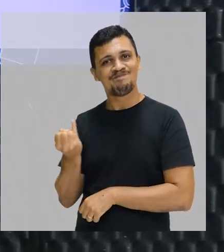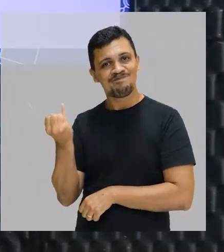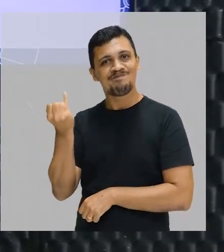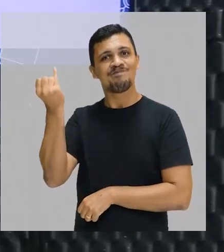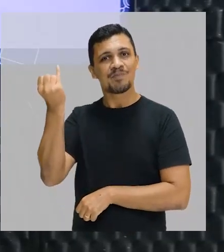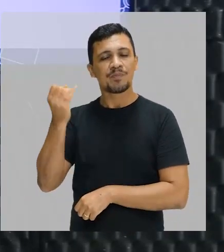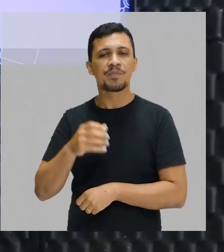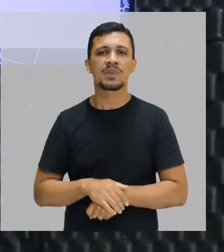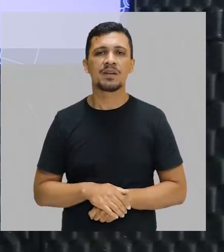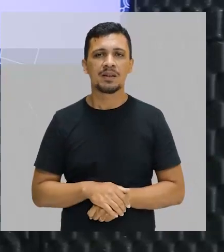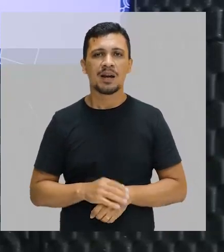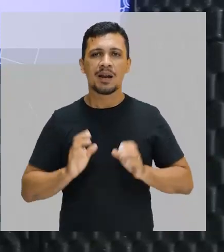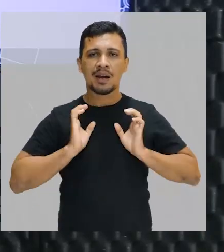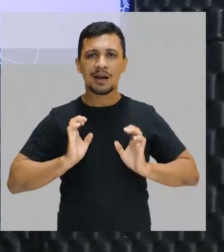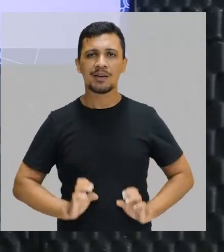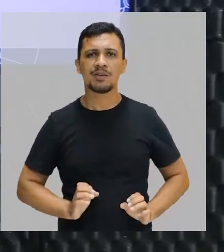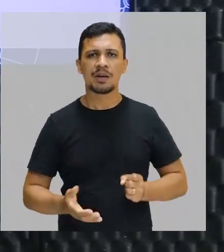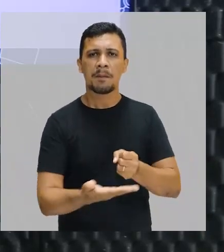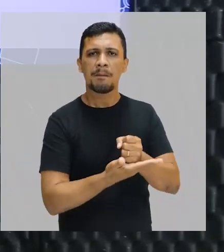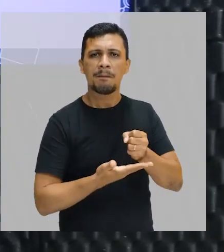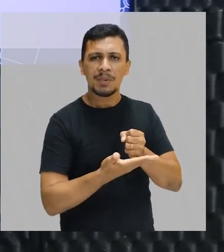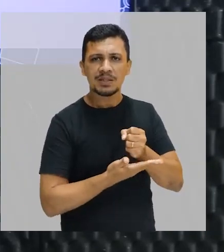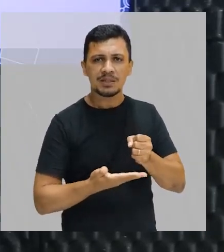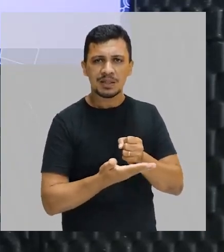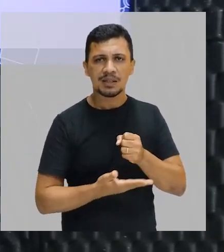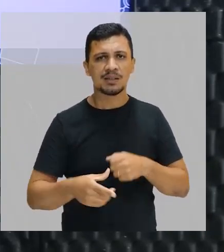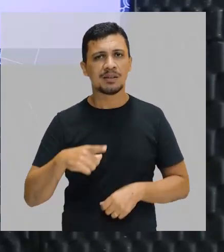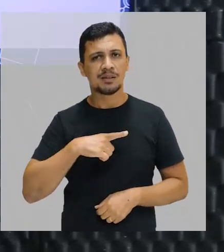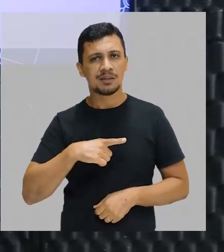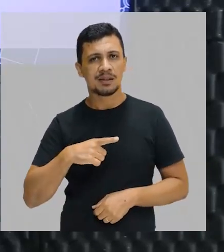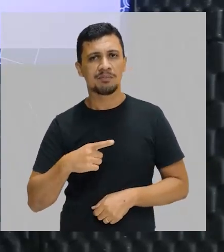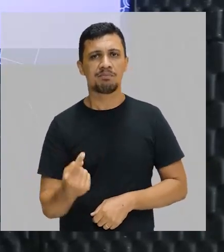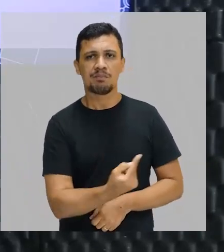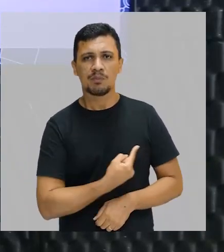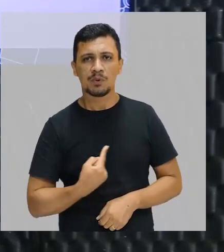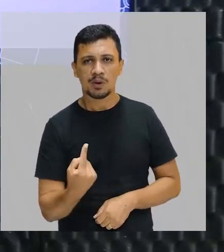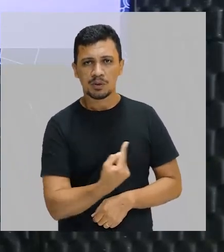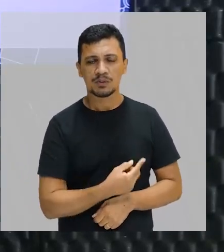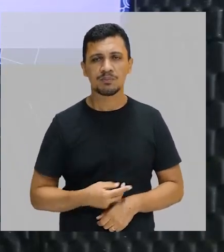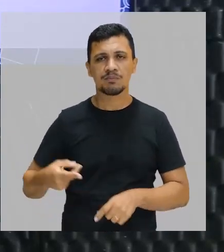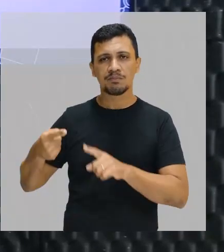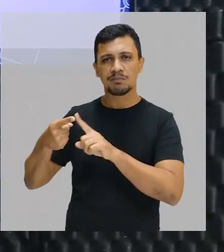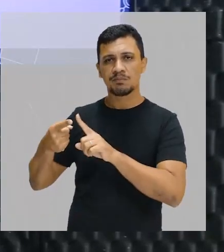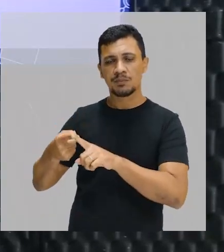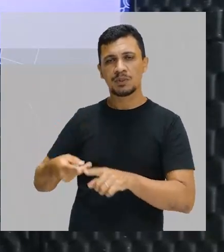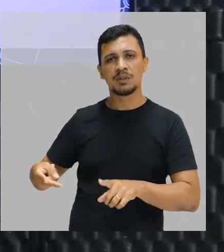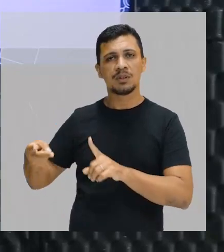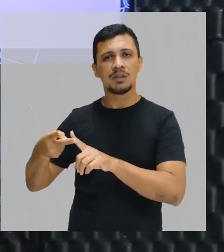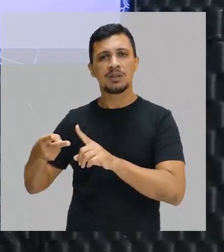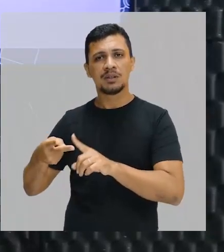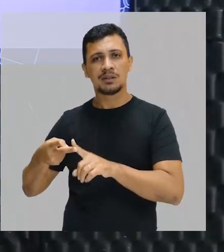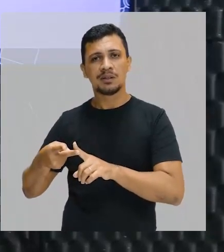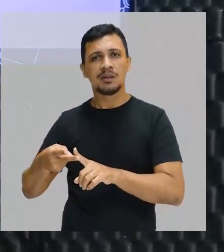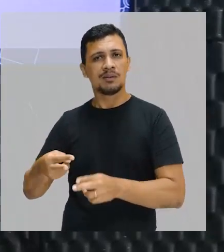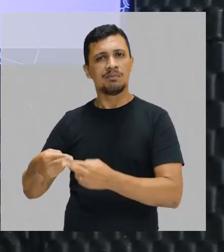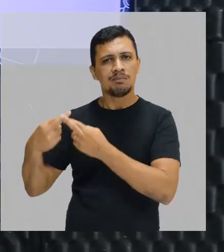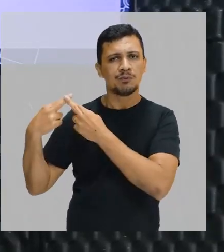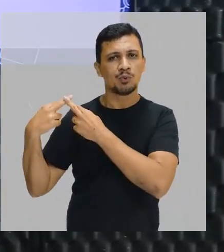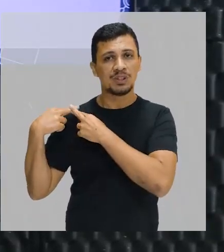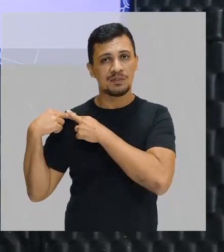das virtudes baseada nas nossas qualidades, a deontologia baseada no dever e o utilitarismo